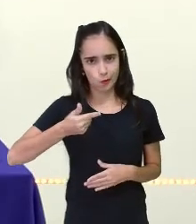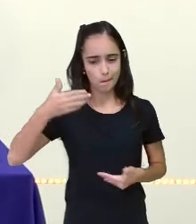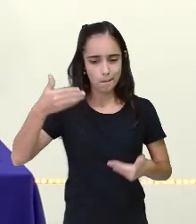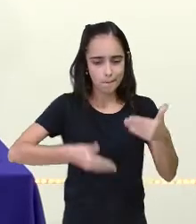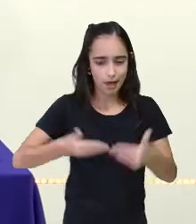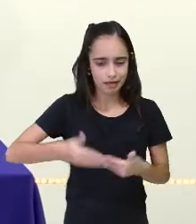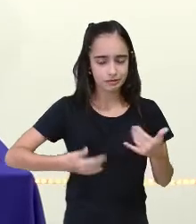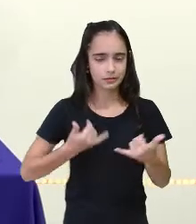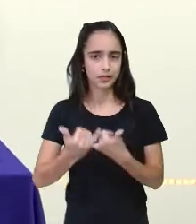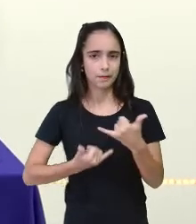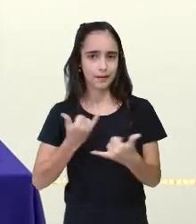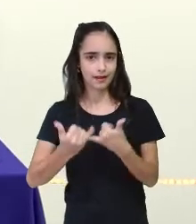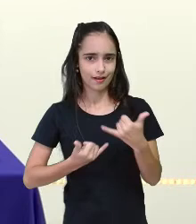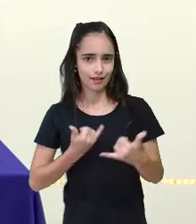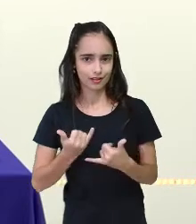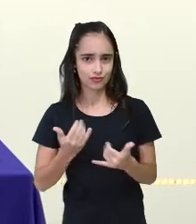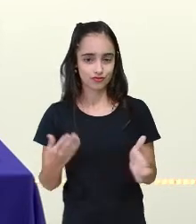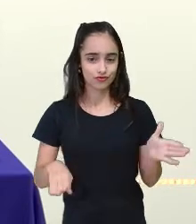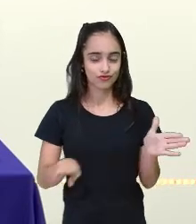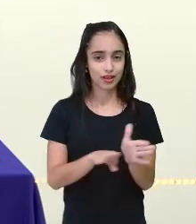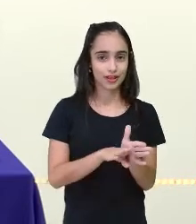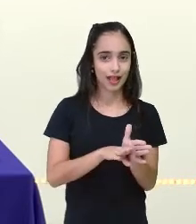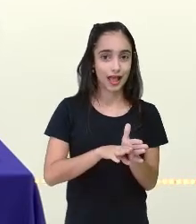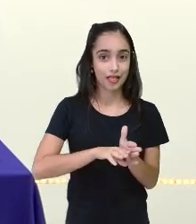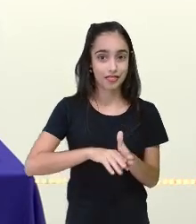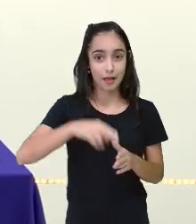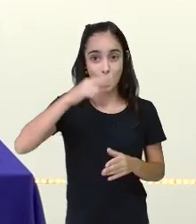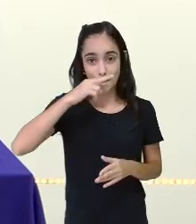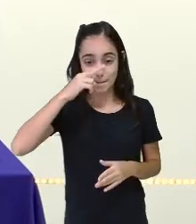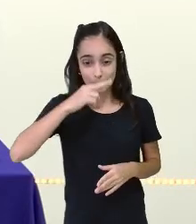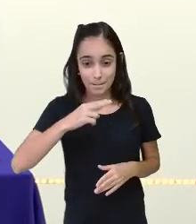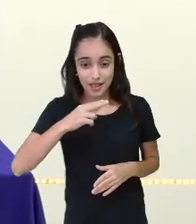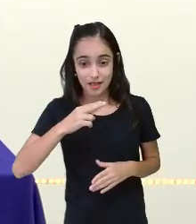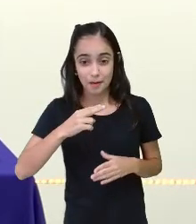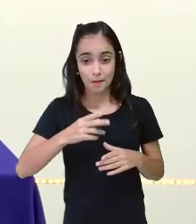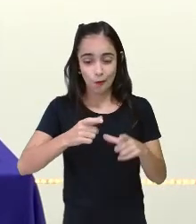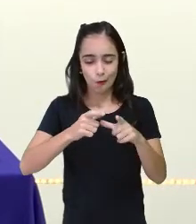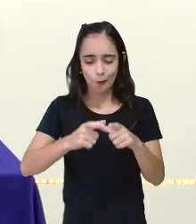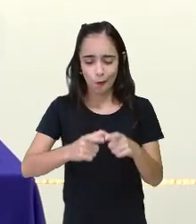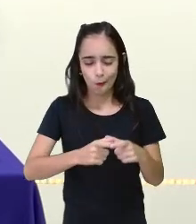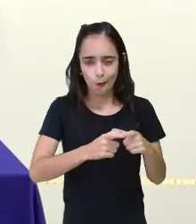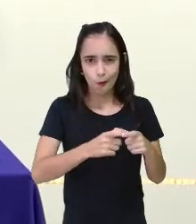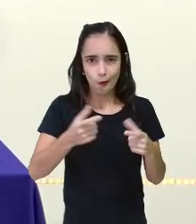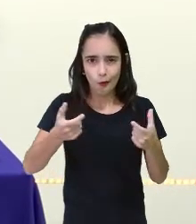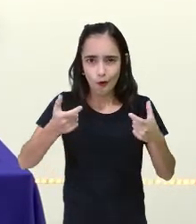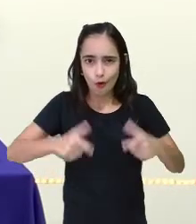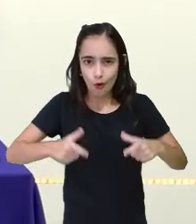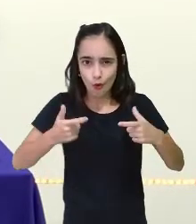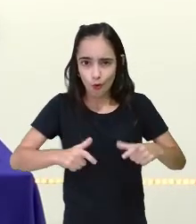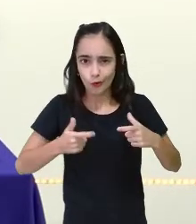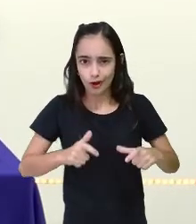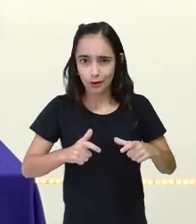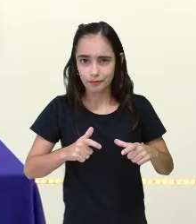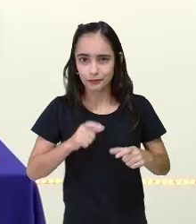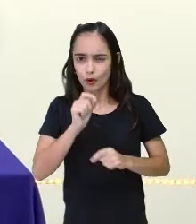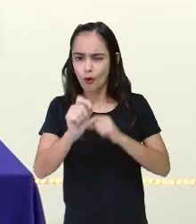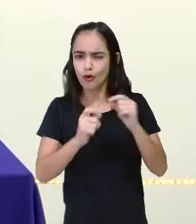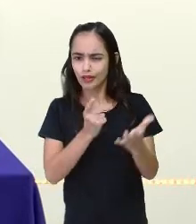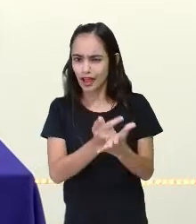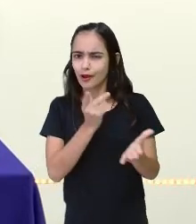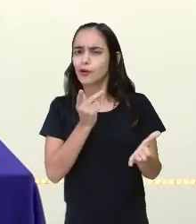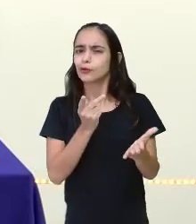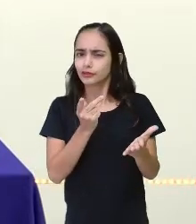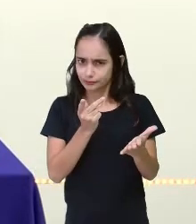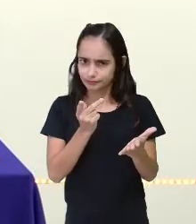casa que o primeiro jogador estiver? Aí o que vai acontecer, professora Esté e crianças? E Karen, que está aqui conosco também. O que